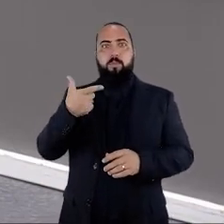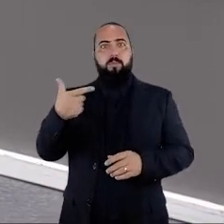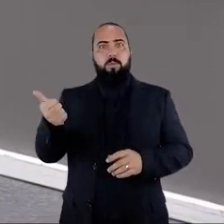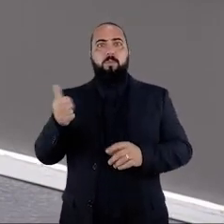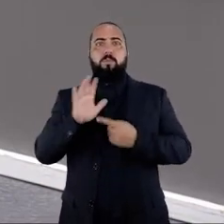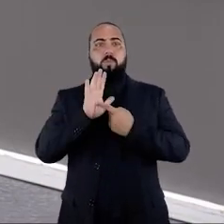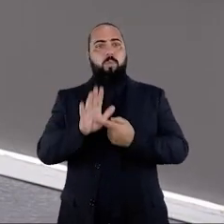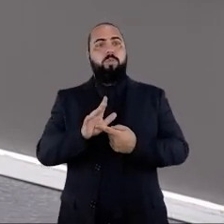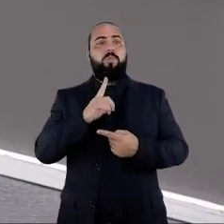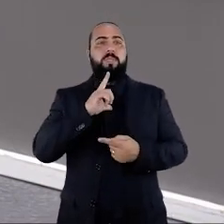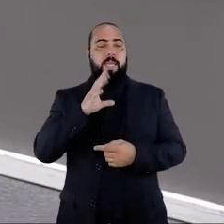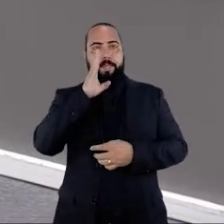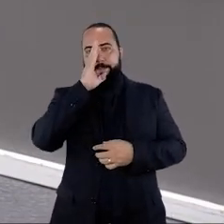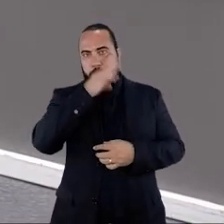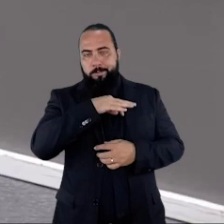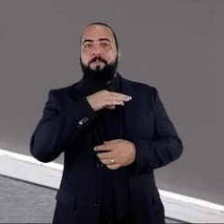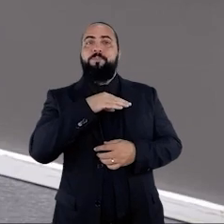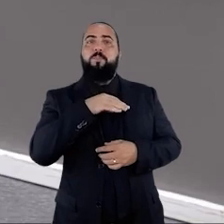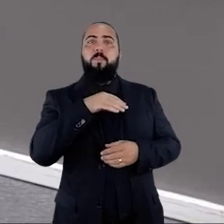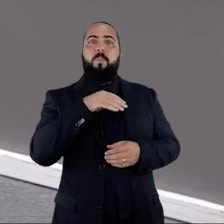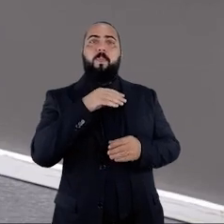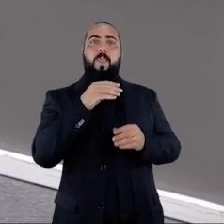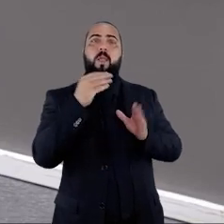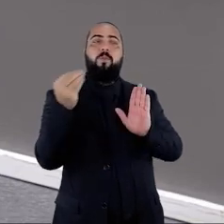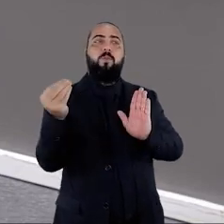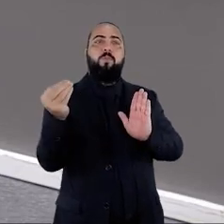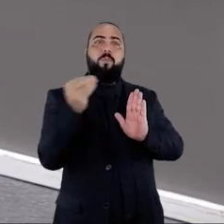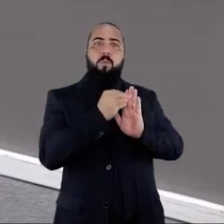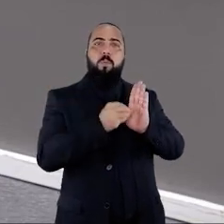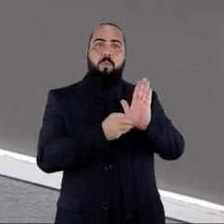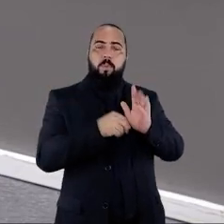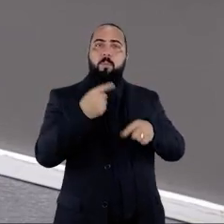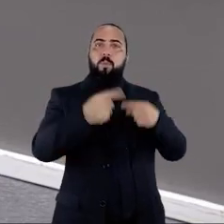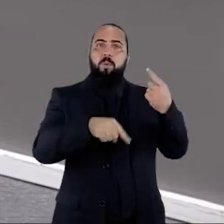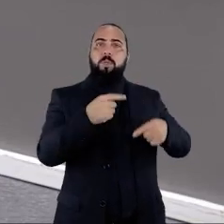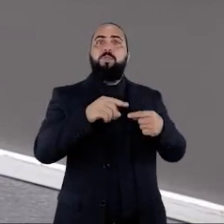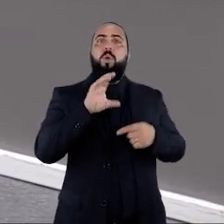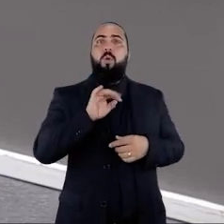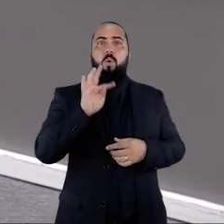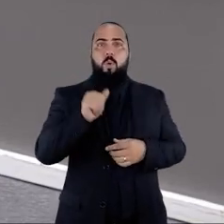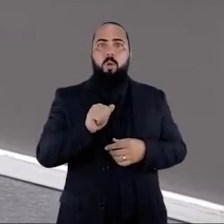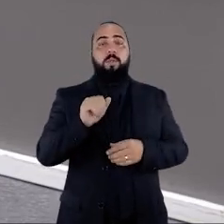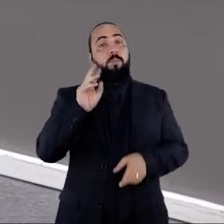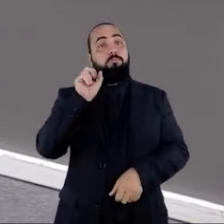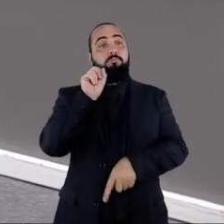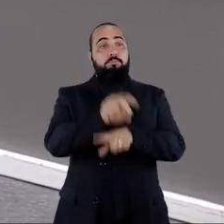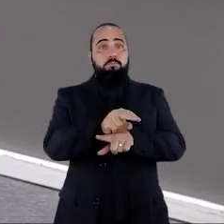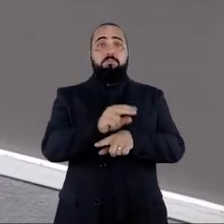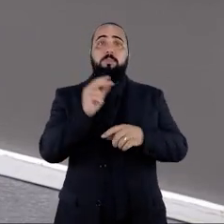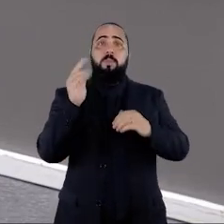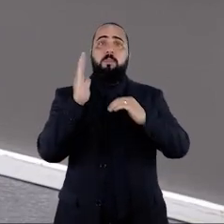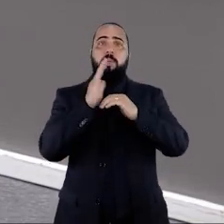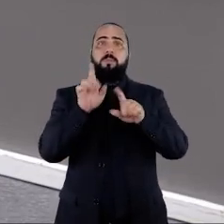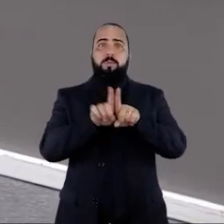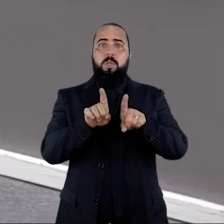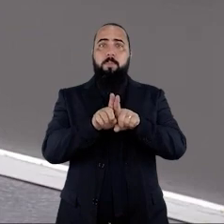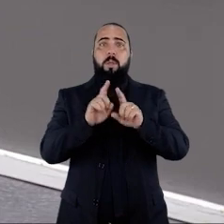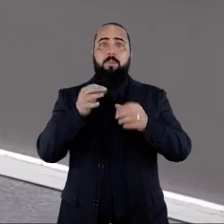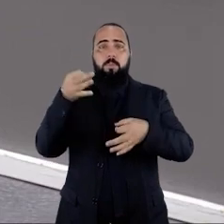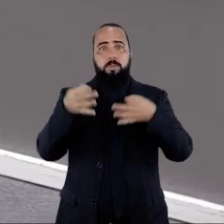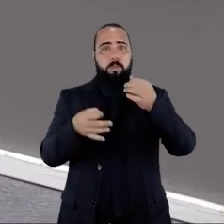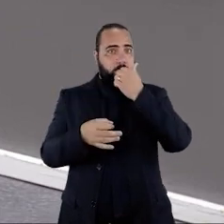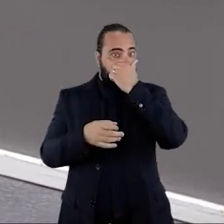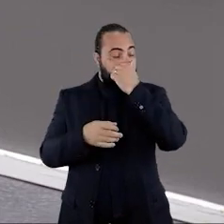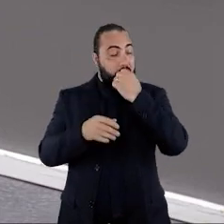2021 mostrou considerável resistência na implementação da política de cotas raciais para ingresso na magistratura. A pesquisa revelou que apenas 5 tribunais